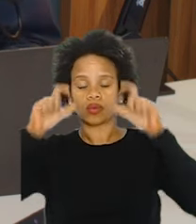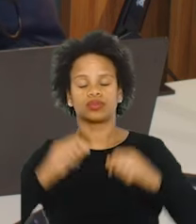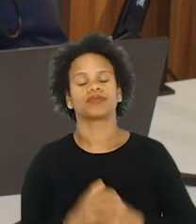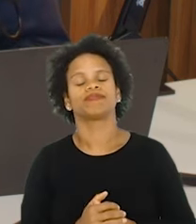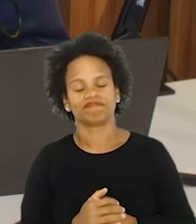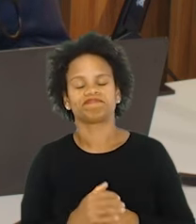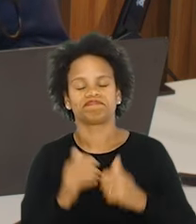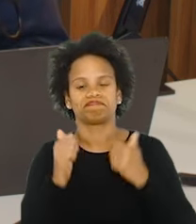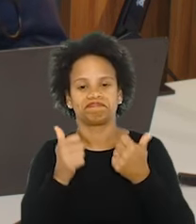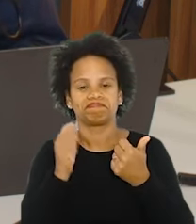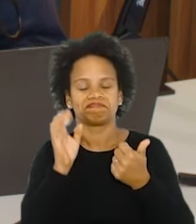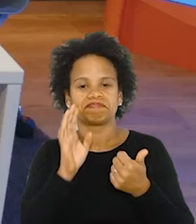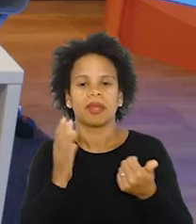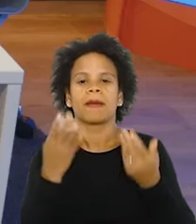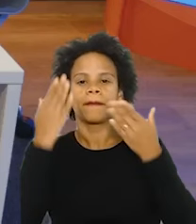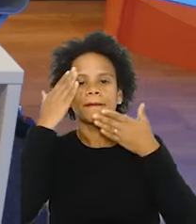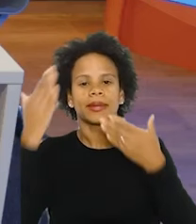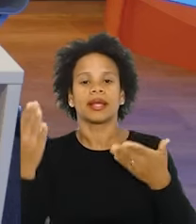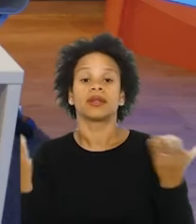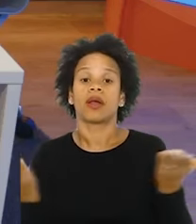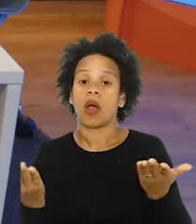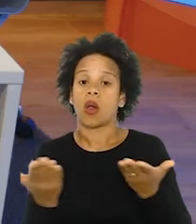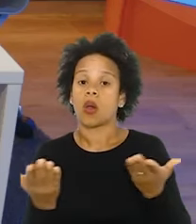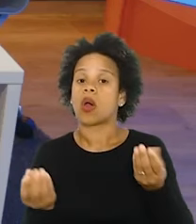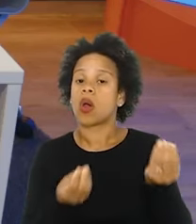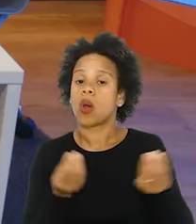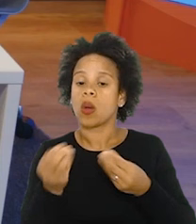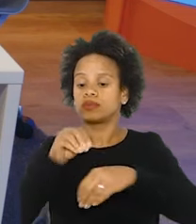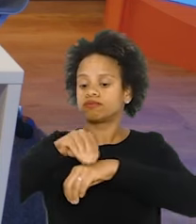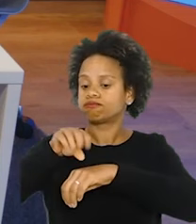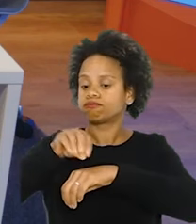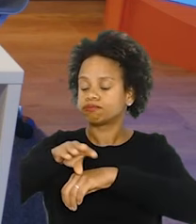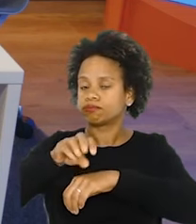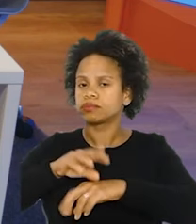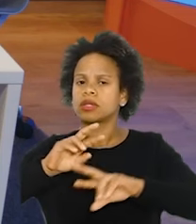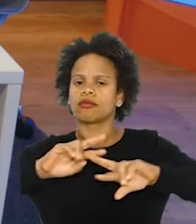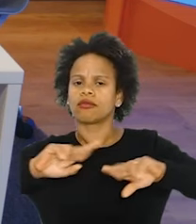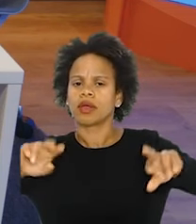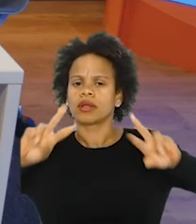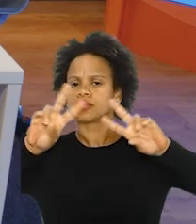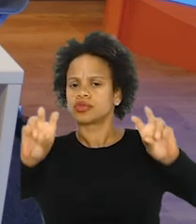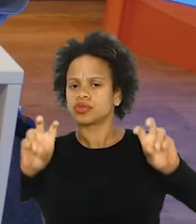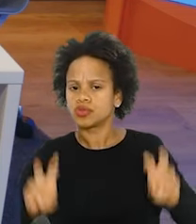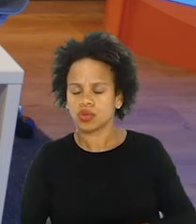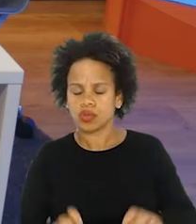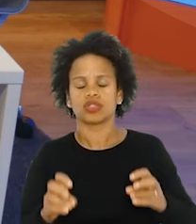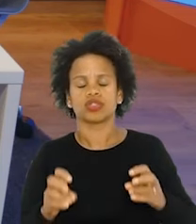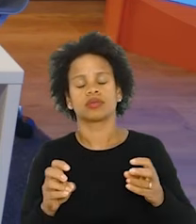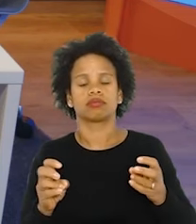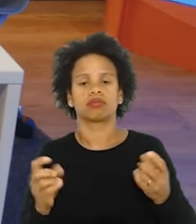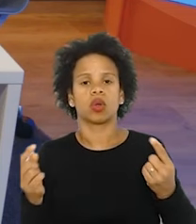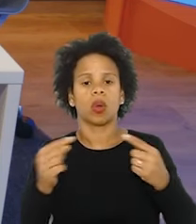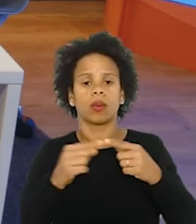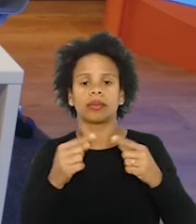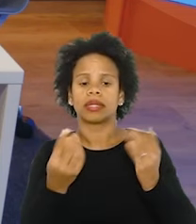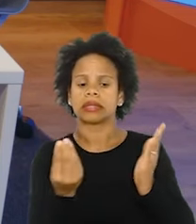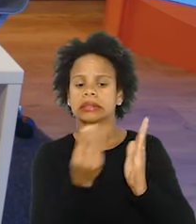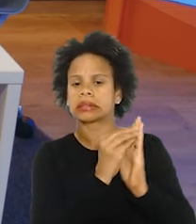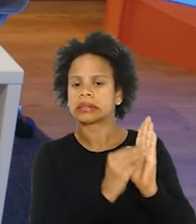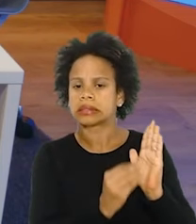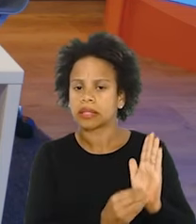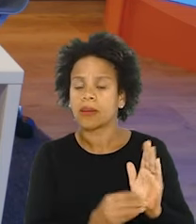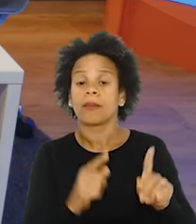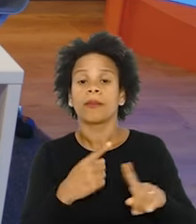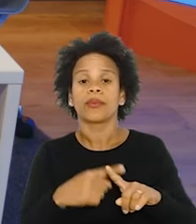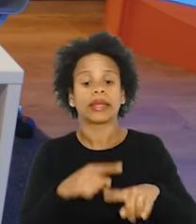obrigada então bom vamos começar a fazer né a orientação sobre todas as questões que envolvem declaração principalmente porque tem um prazo Então